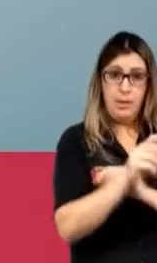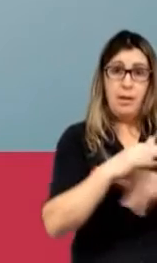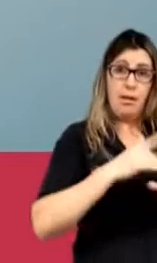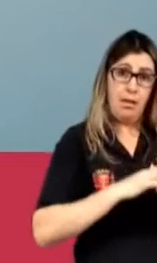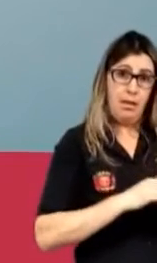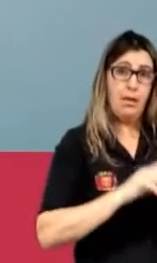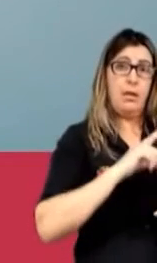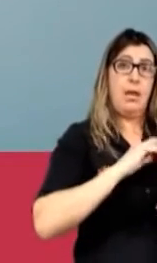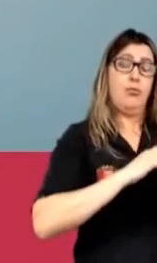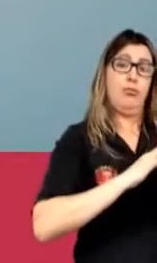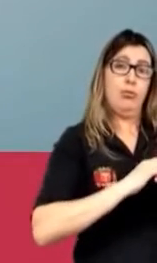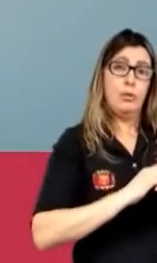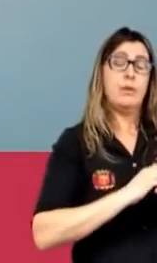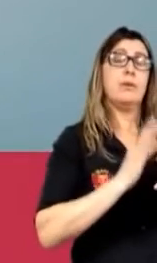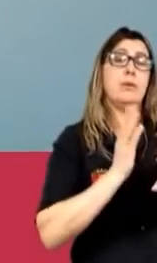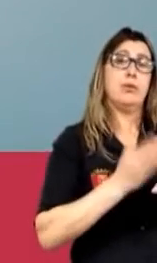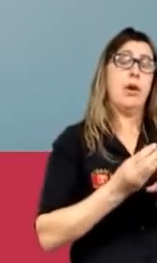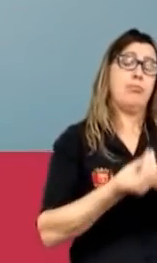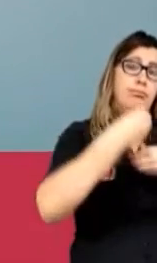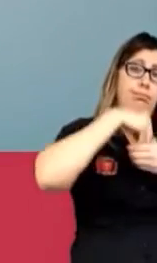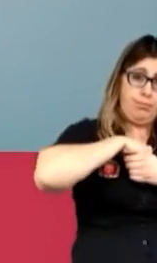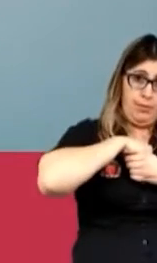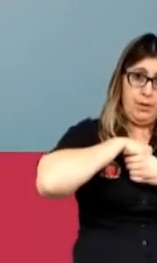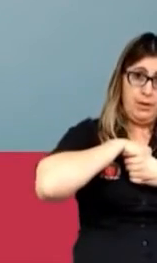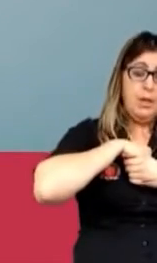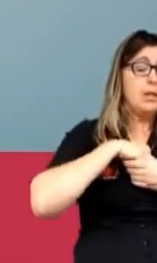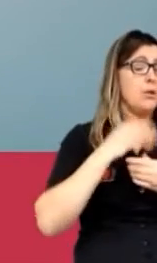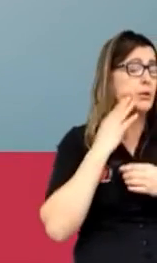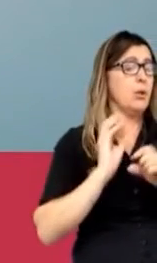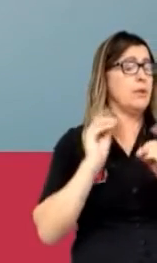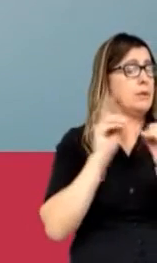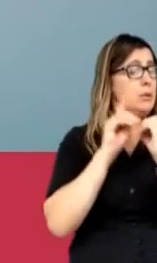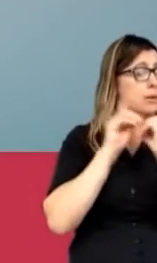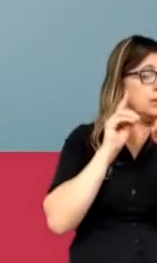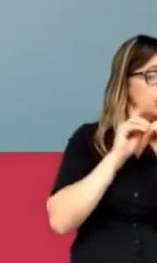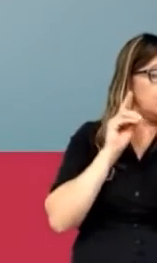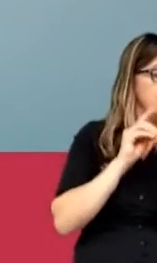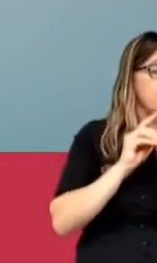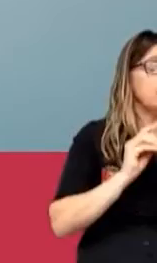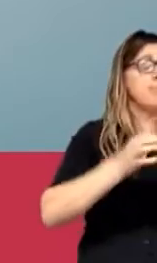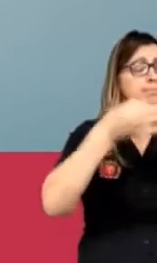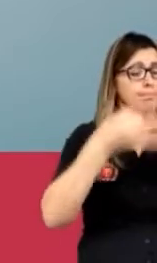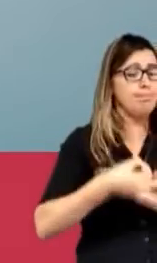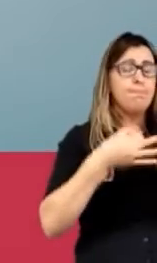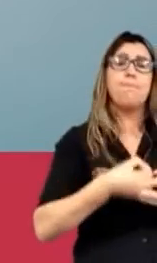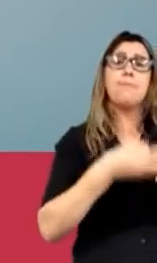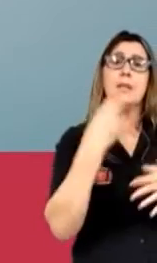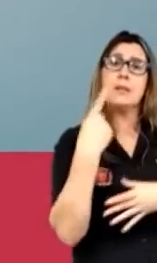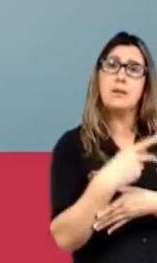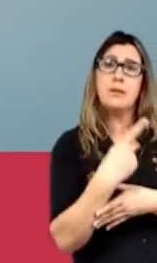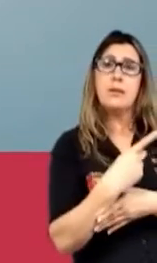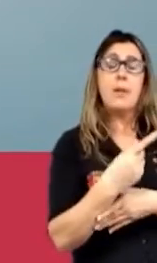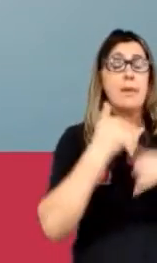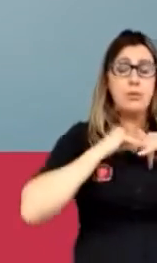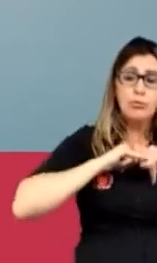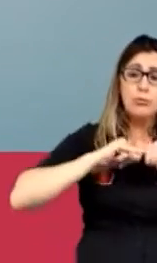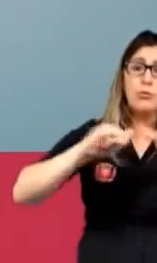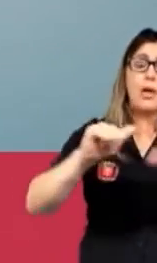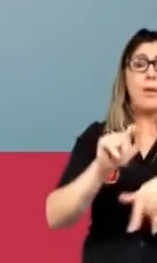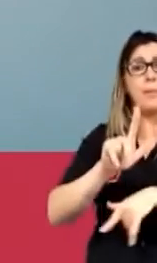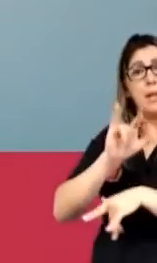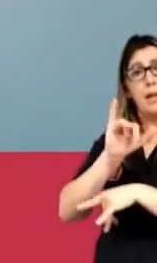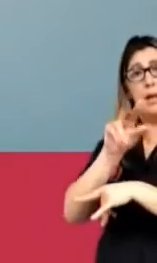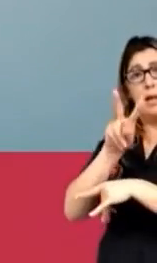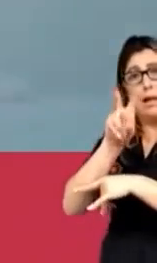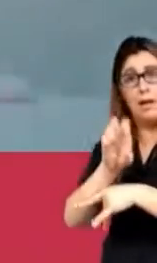vulnerabilidade por já ter condições, de uma forma que a gente possa atender adequadamente a todos, mas a gente vai divulgar aqui pela